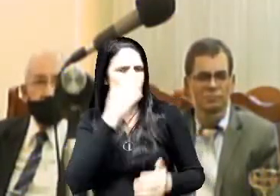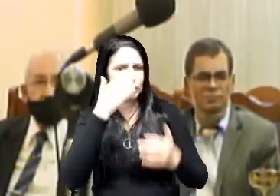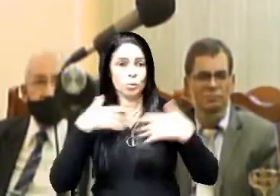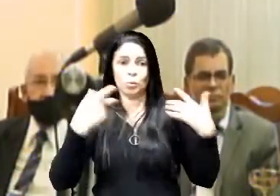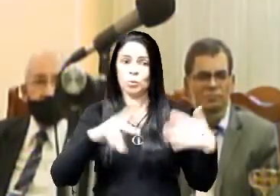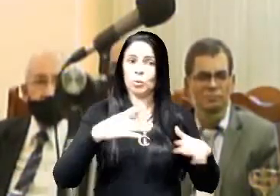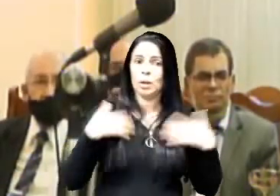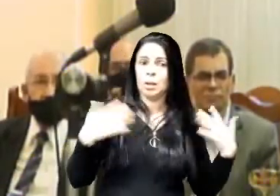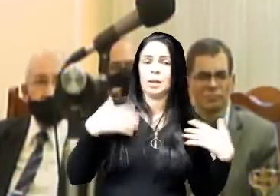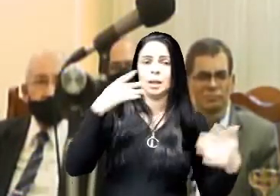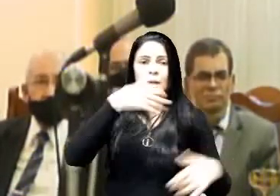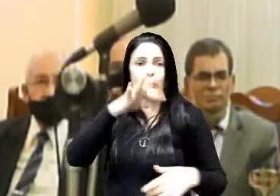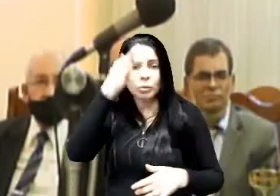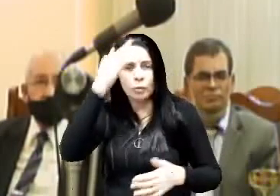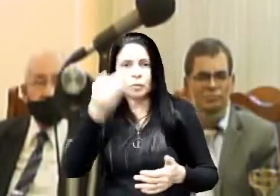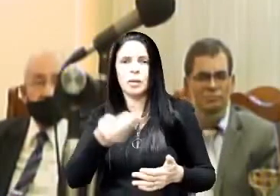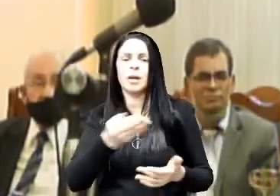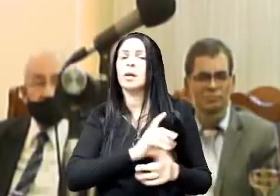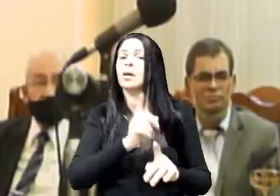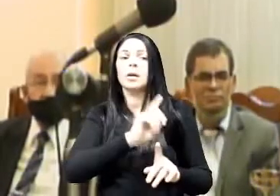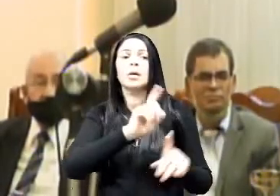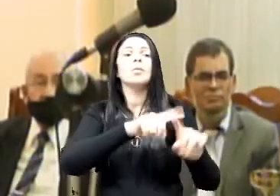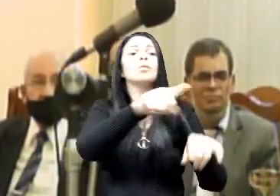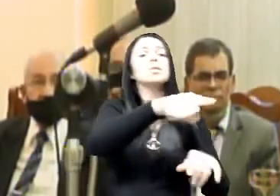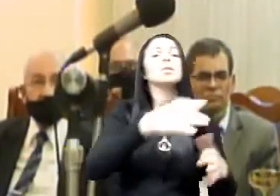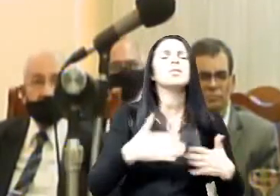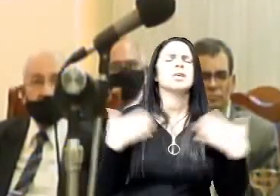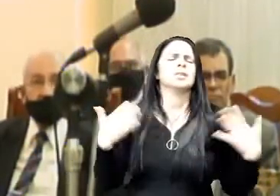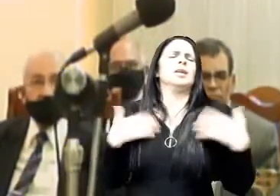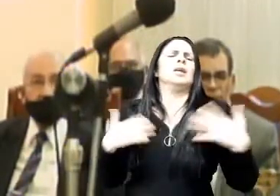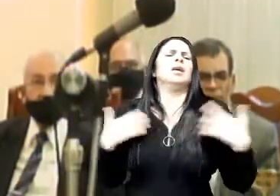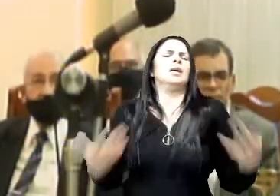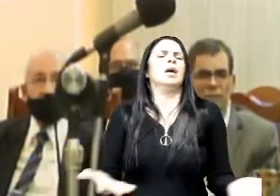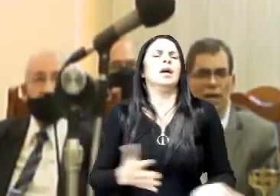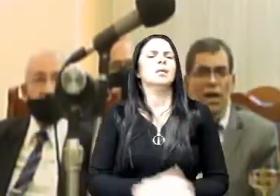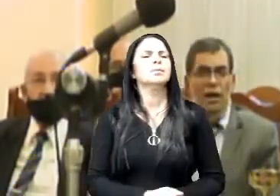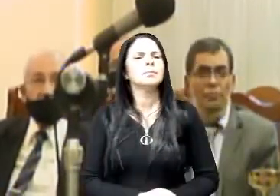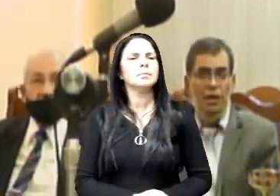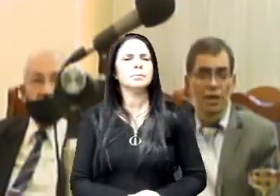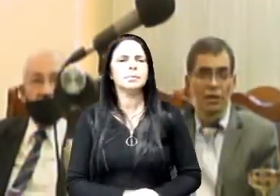Você vai se regozijar e se alegrar.